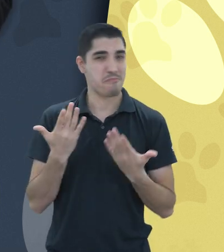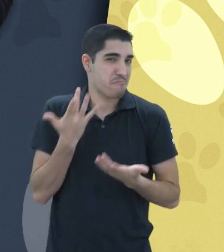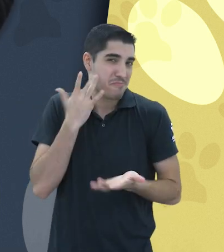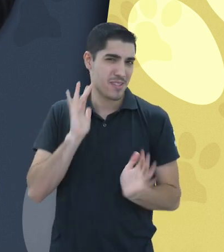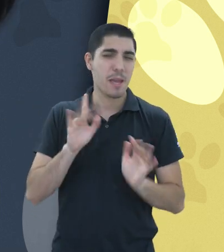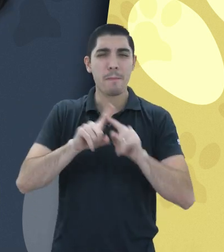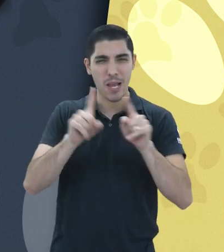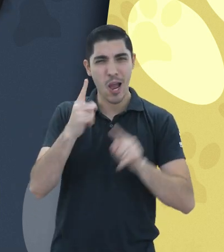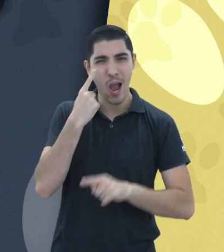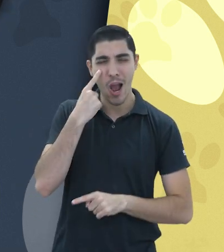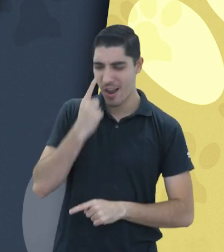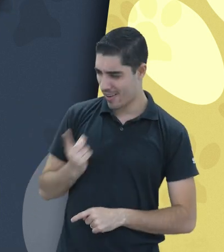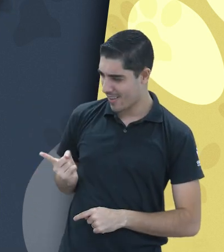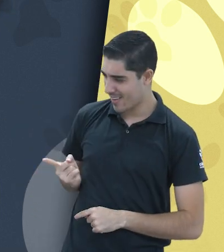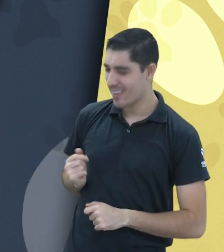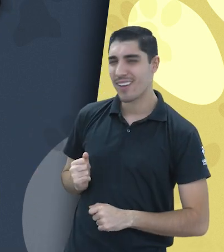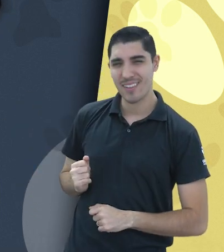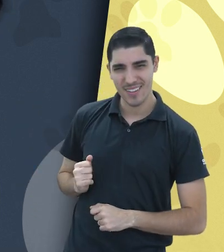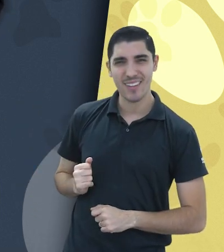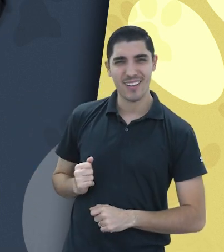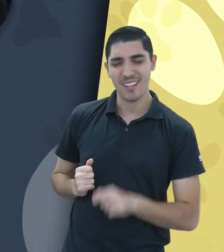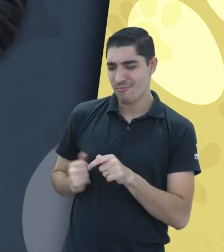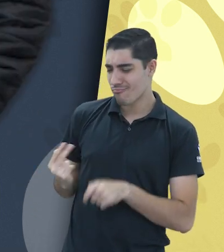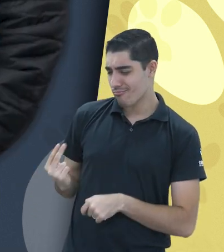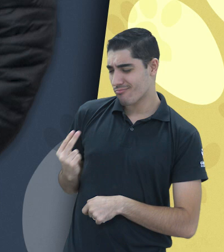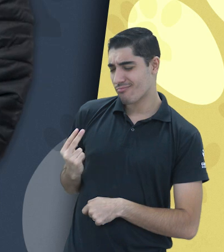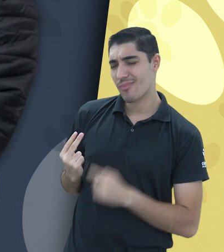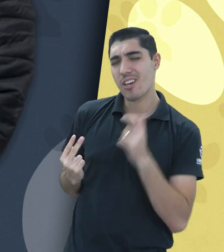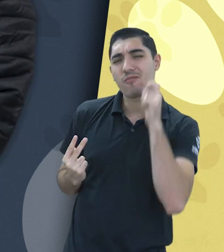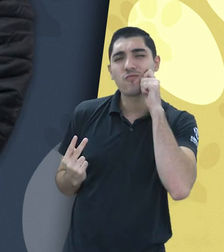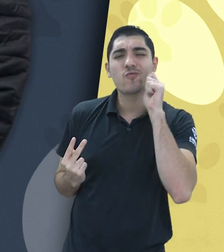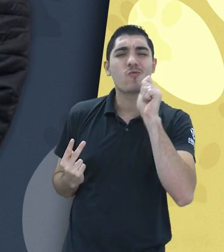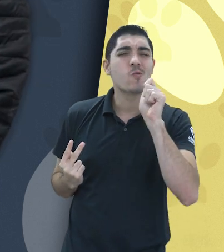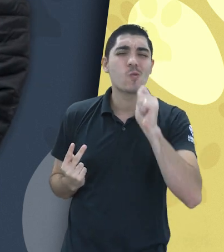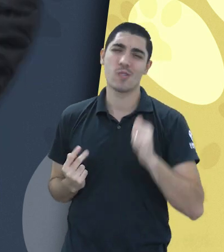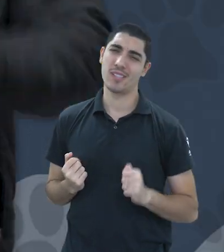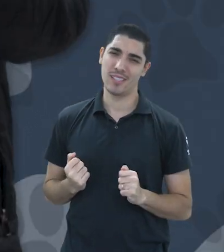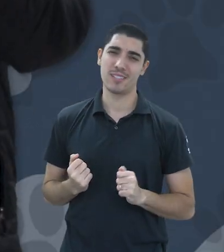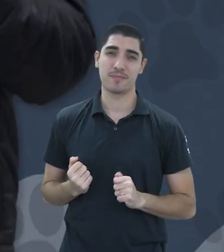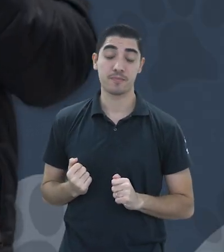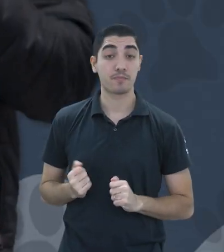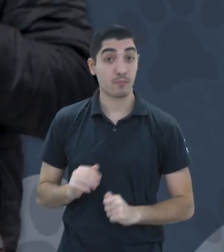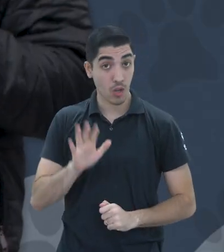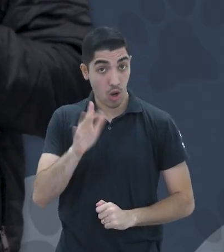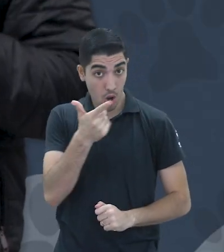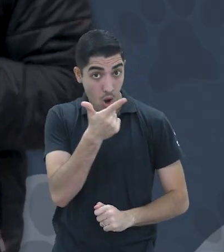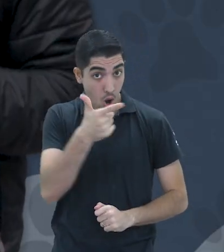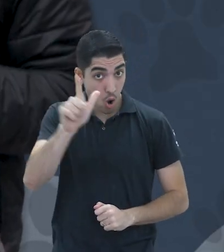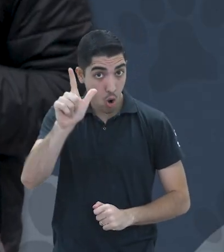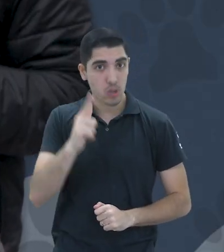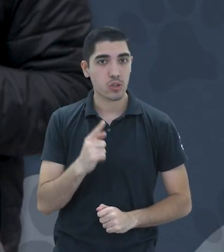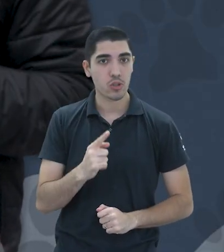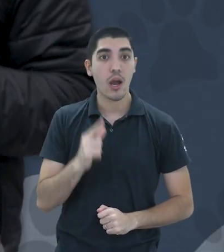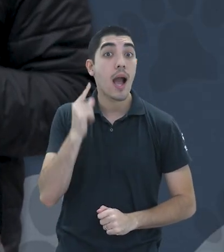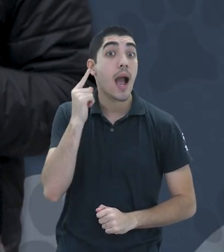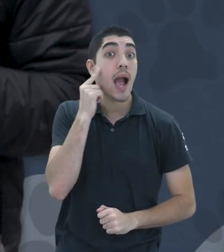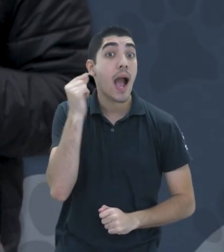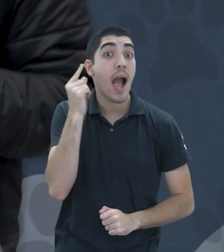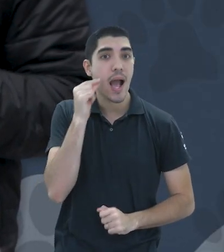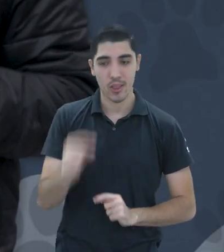fala sério, quem é que diria não pra uma fofura dessas? E o olhar aqui, ó, deste